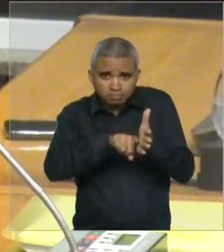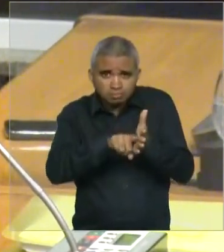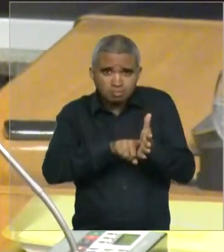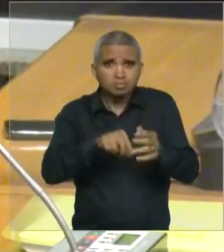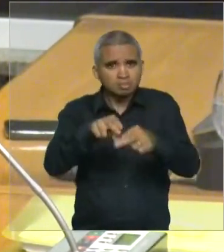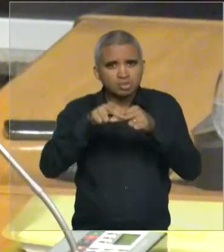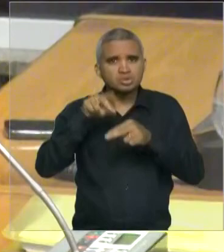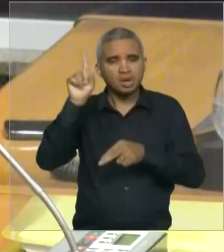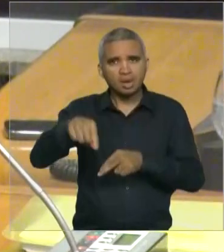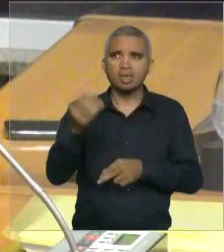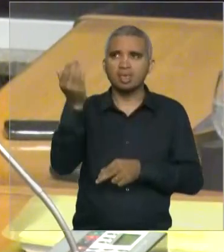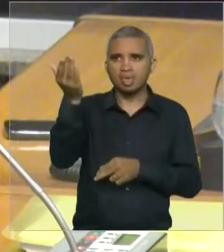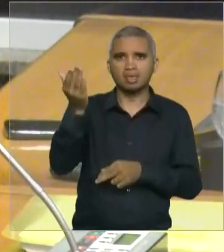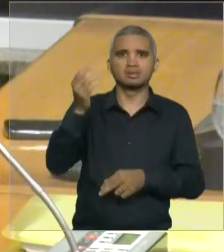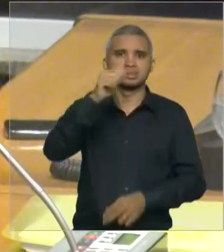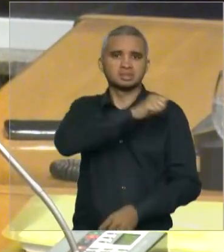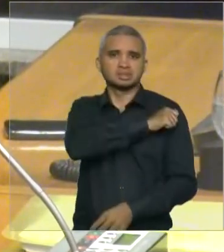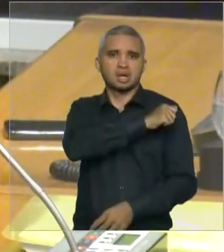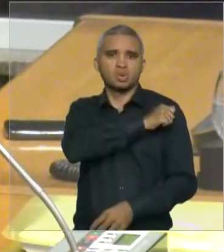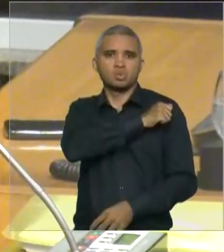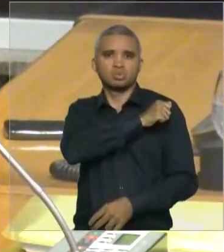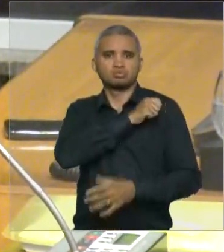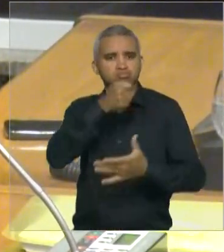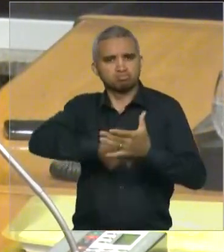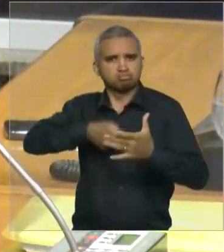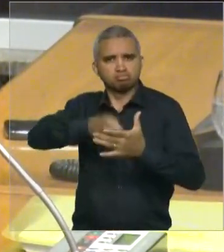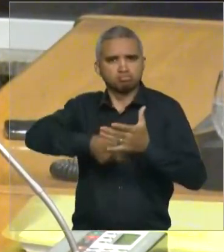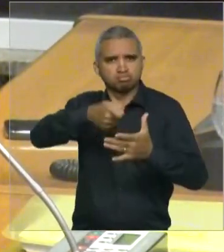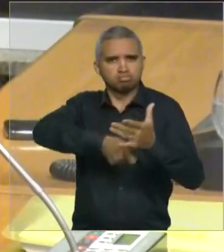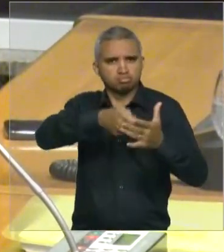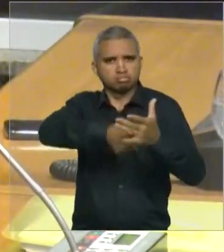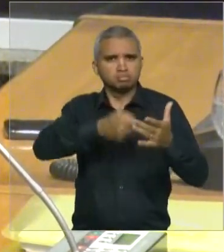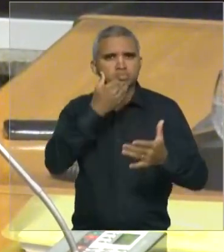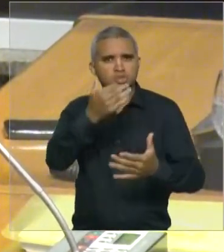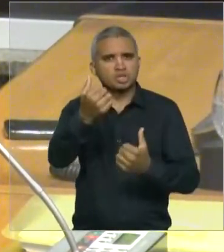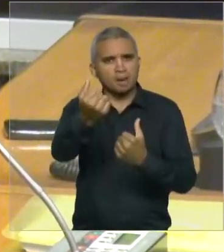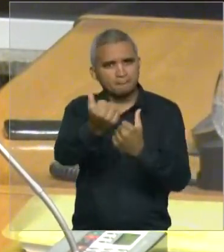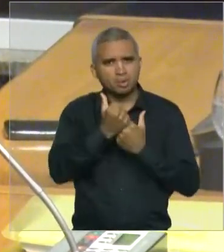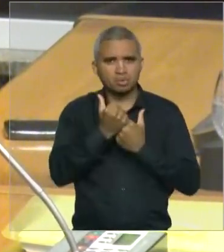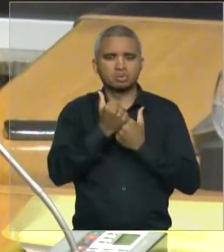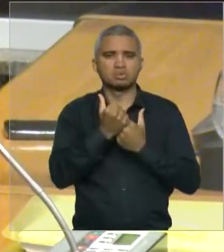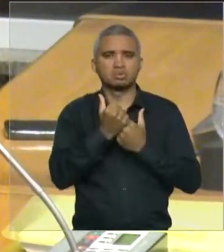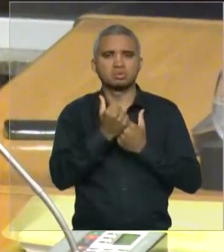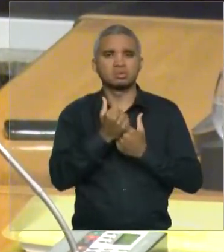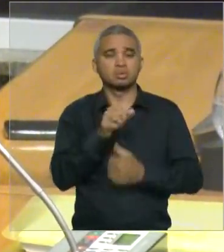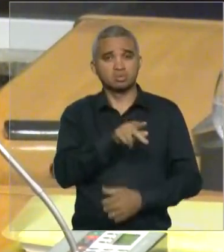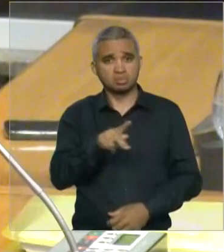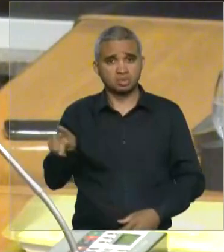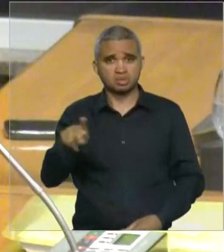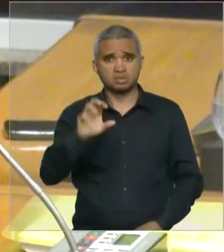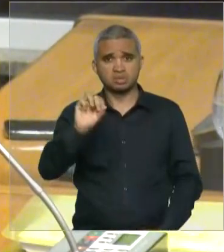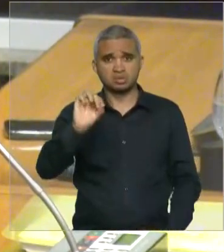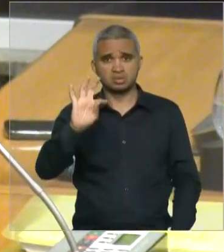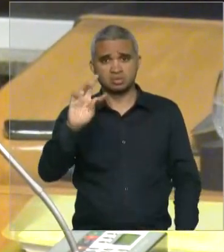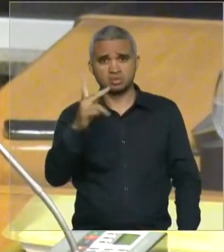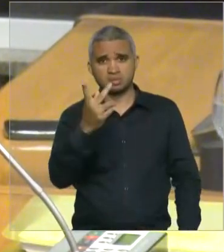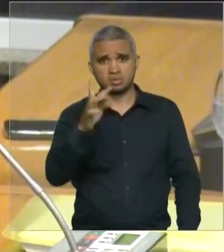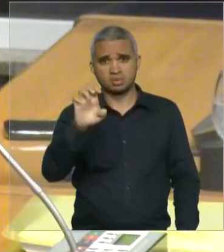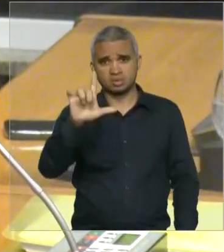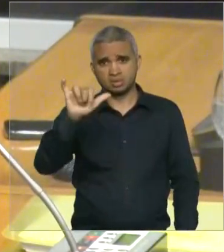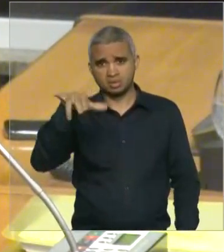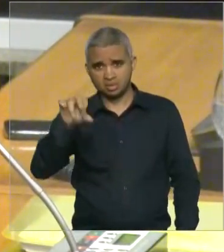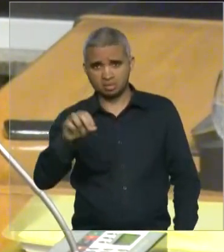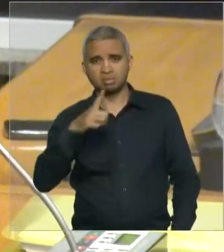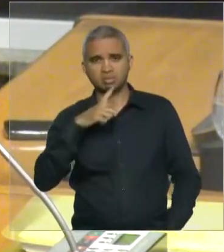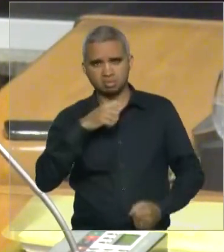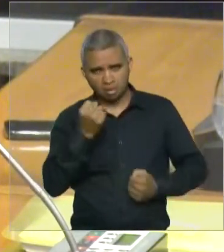de se deslocarem, de lutarem, de procurarem apoio, e encontrarão nessa casa, no presidente Otelino também, na mesa toda, um apoio